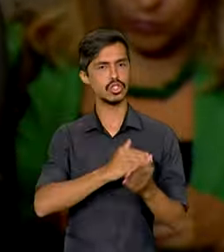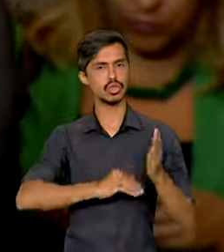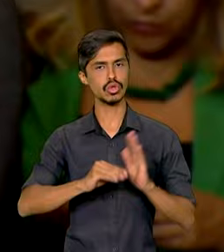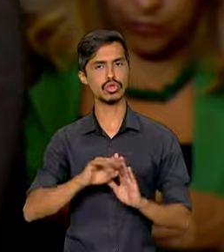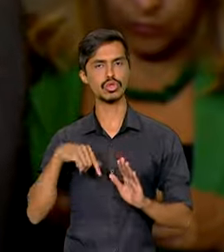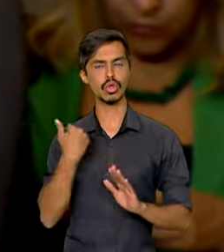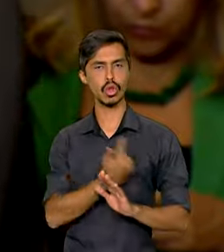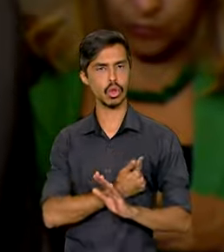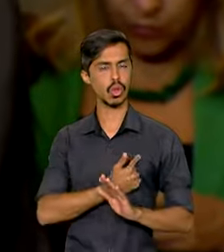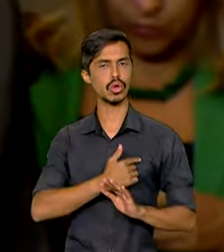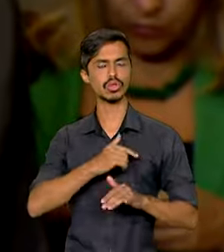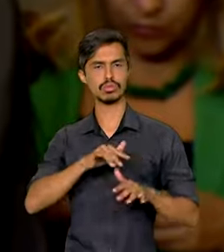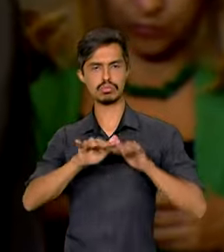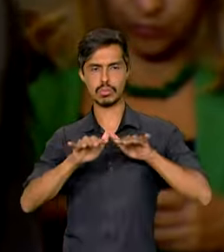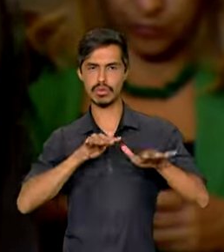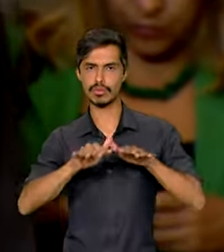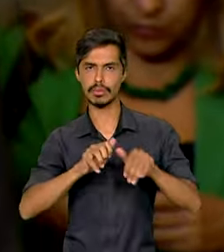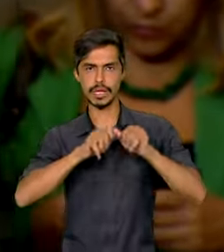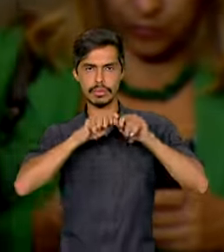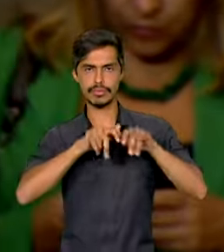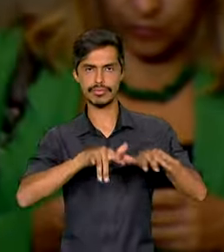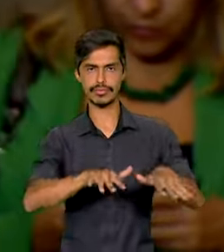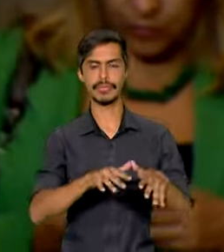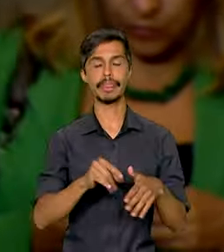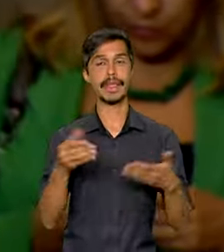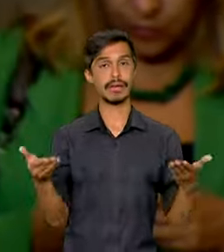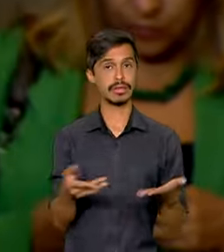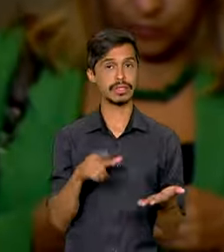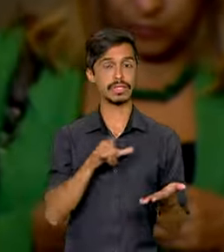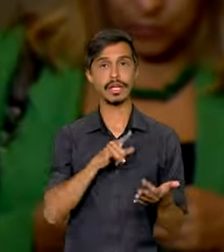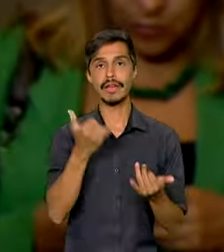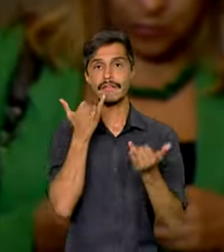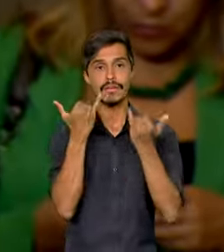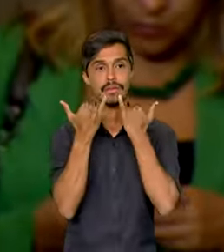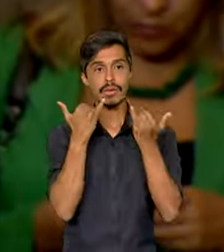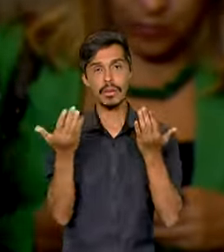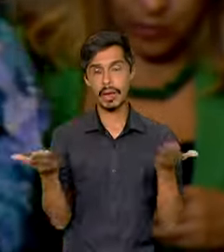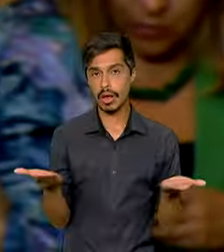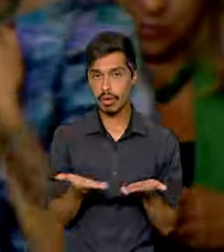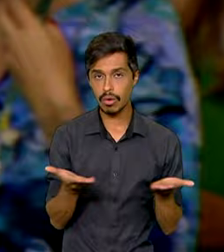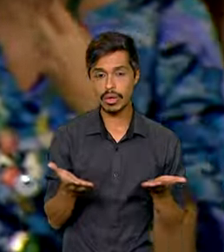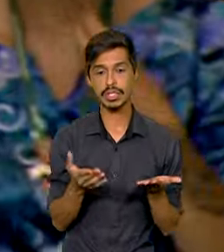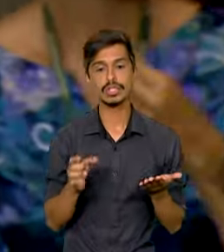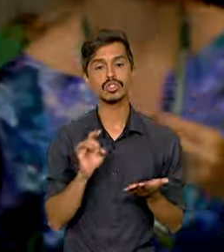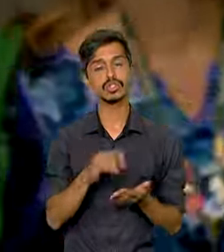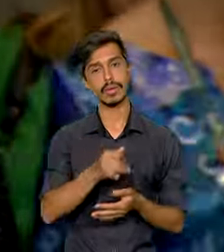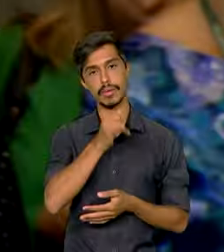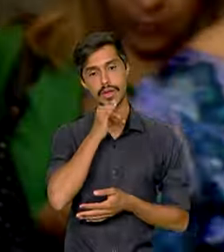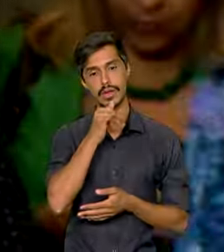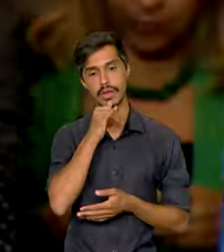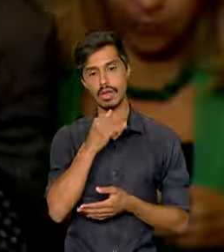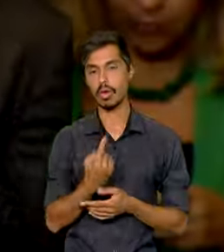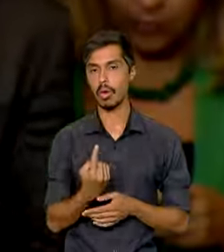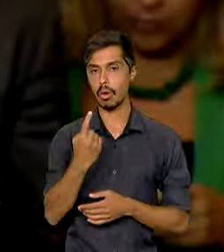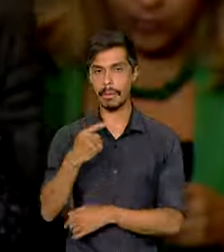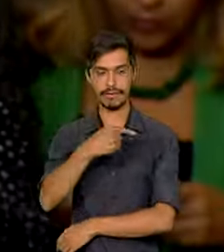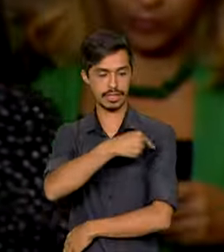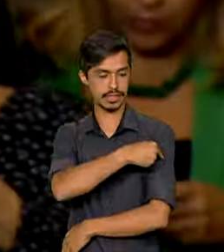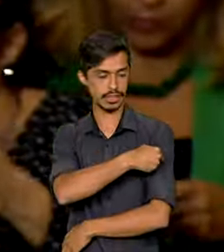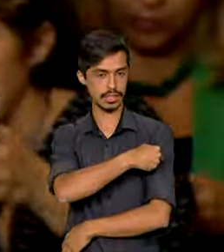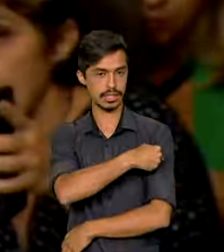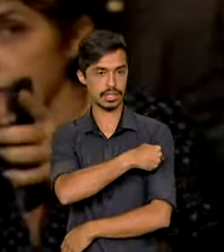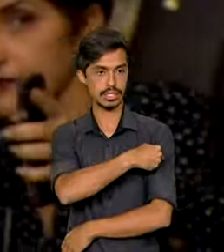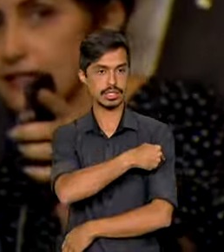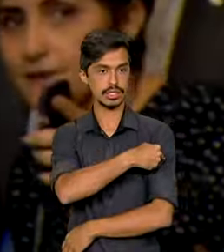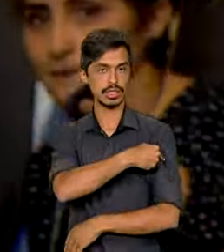nosso movimento. Nesse momento, já temos dados preliminares e, só para ficar num exemplo, uma das vacinas que